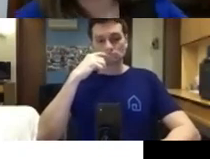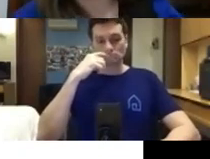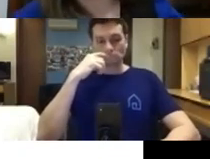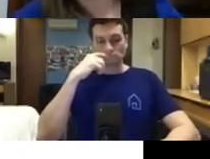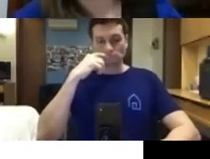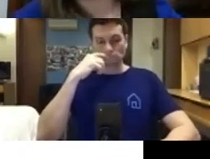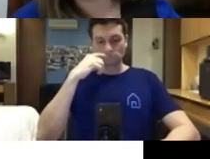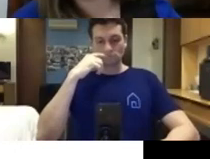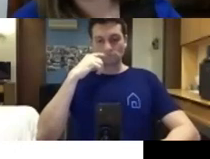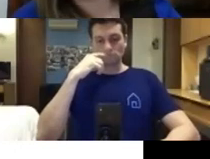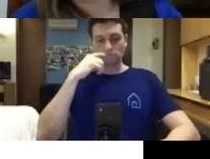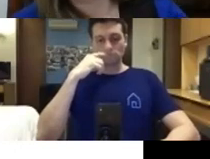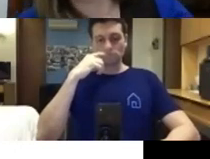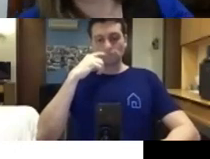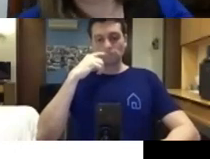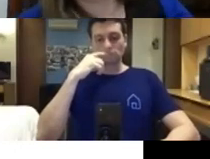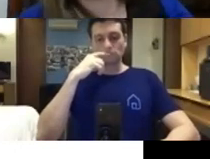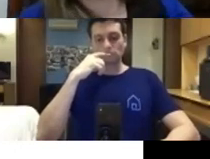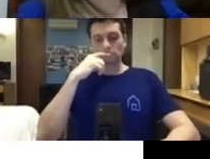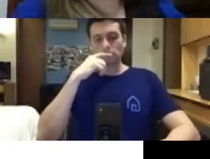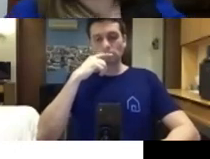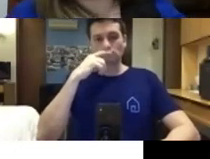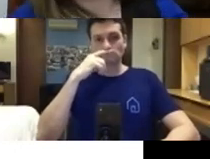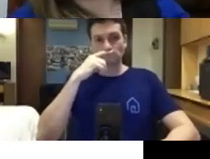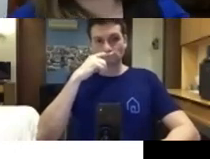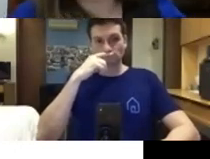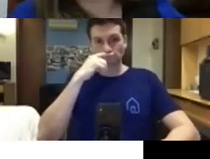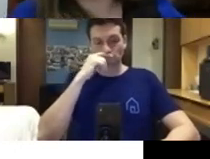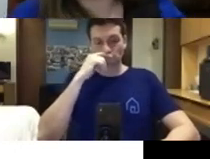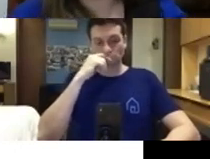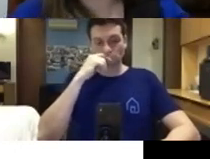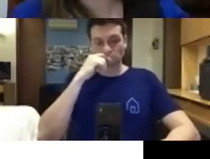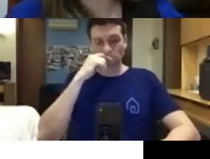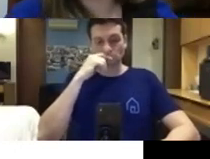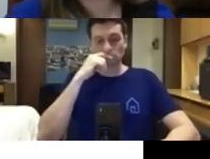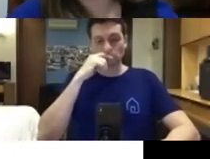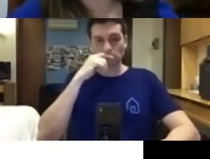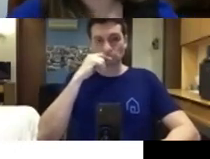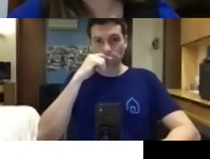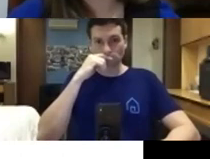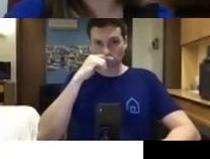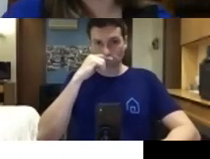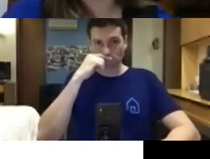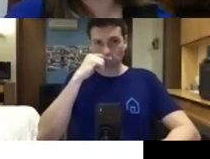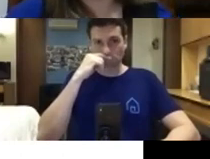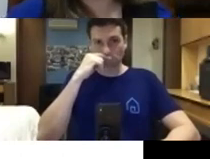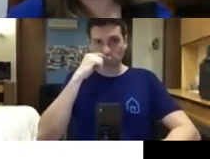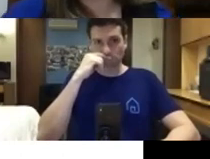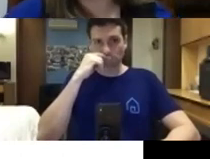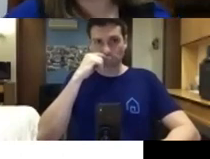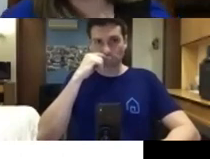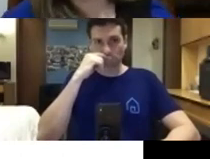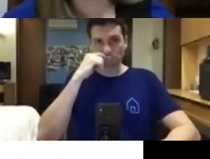Isso acontece, então, quanto mais elevada a temperatura, menor vão ficar essas minhas propriedades do concreto. A gente vai entender um pouquinho mais para frente por